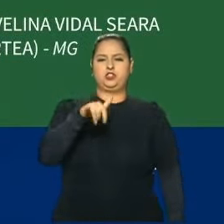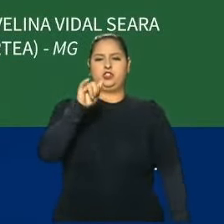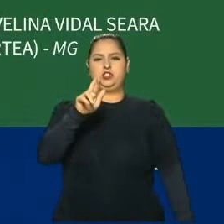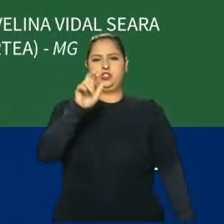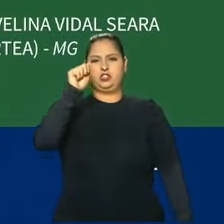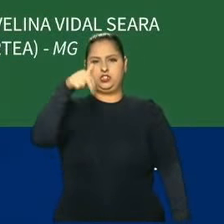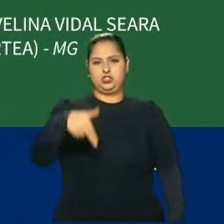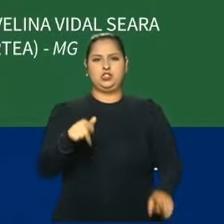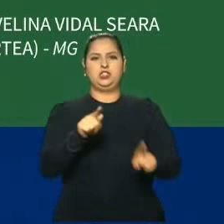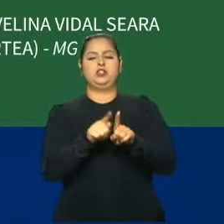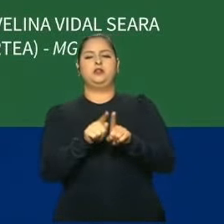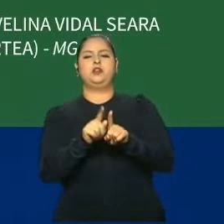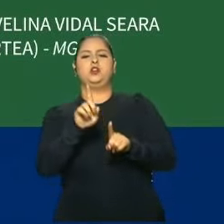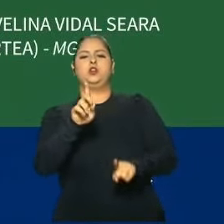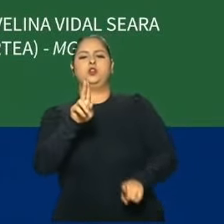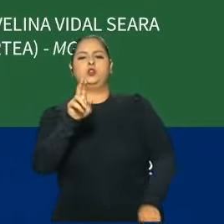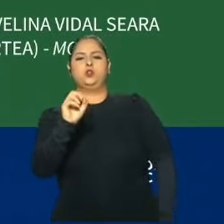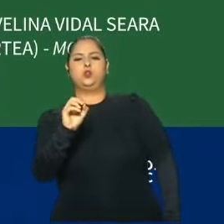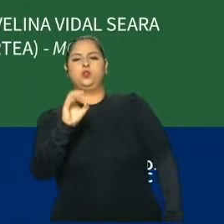Orcádia.